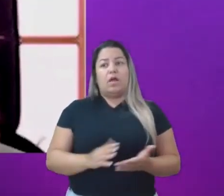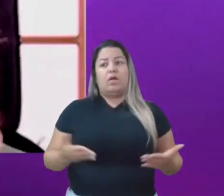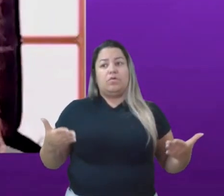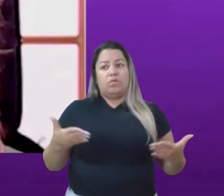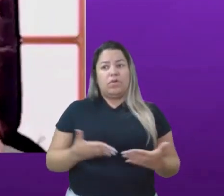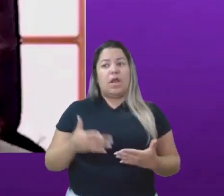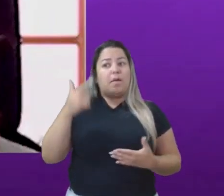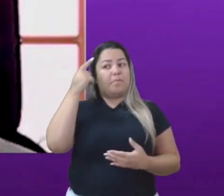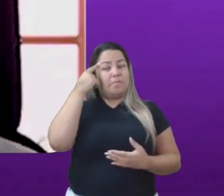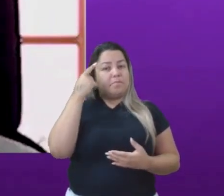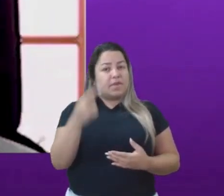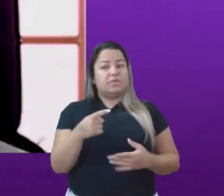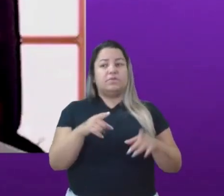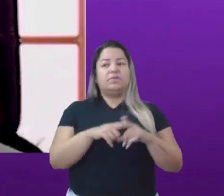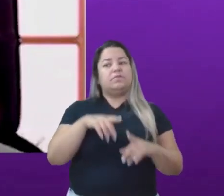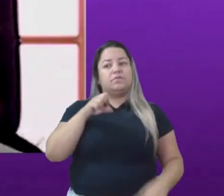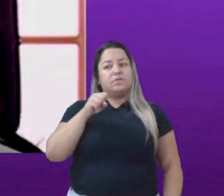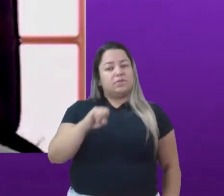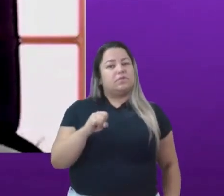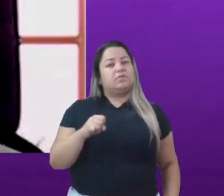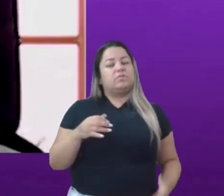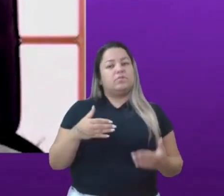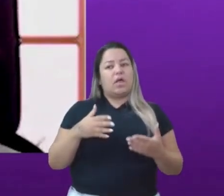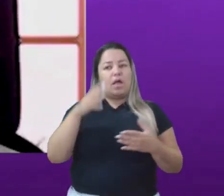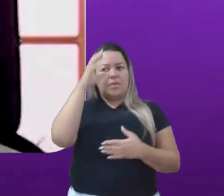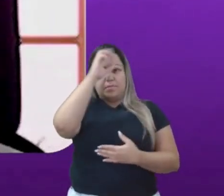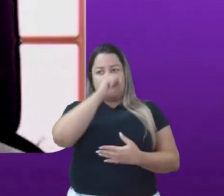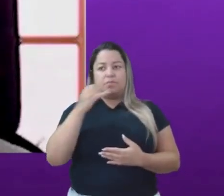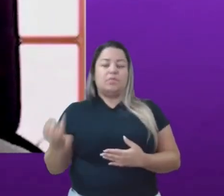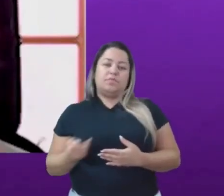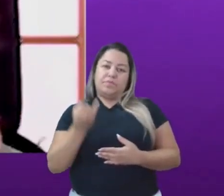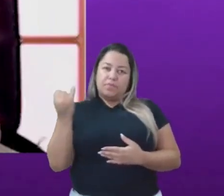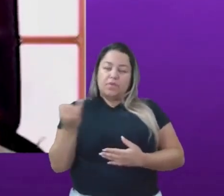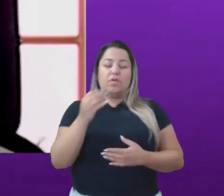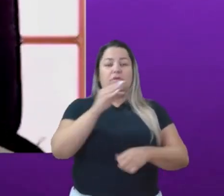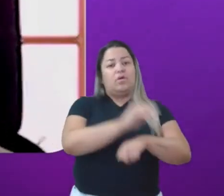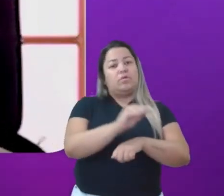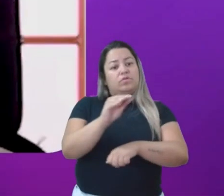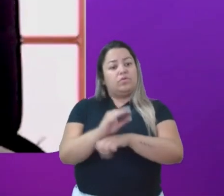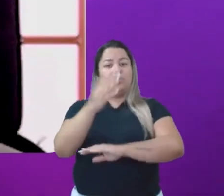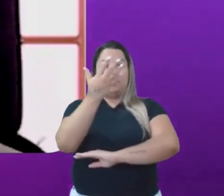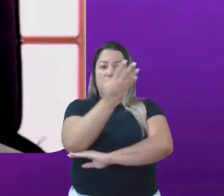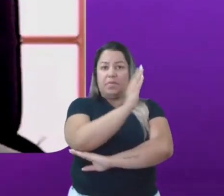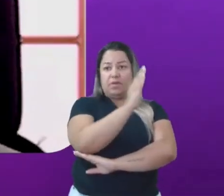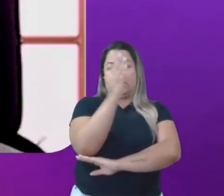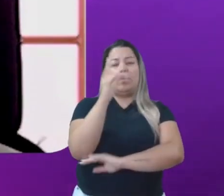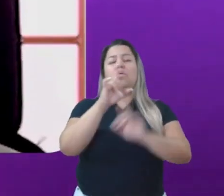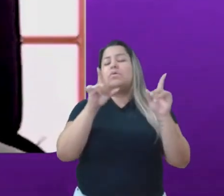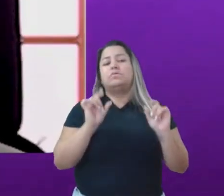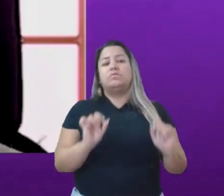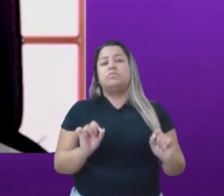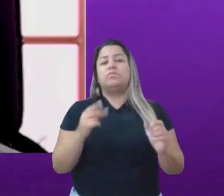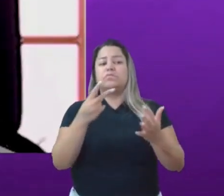Agora, imagine se desde cedo aprendêssemos sobre a importância de cuidar do meio ambiente. Qual seria o